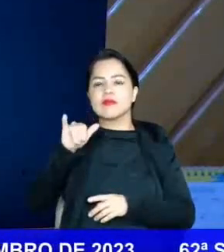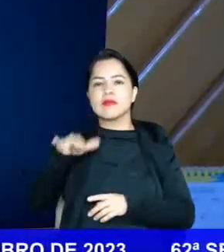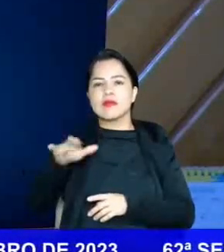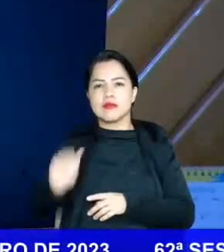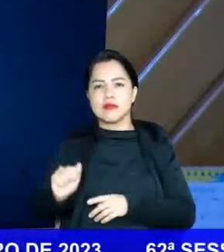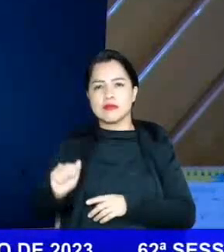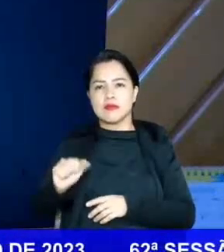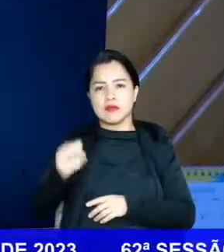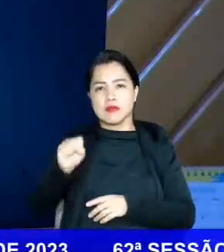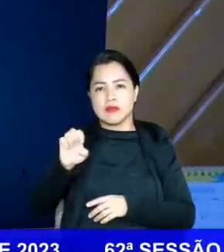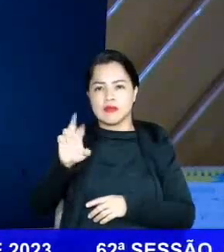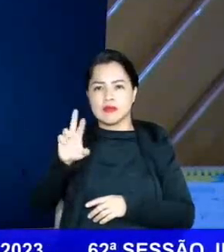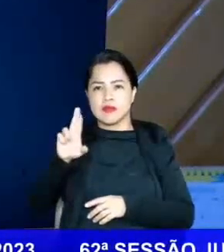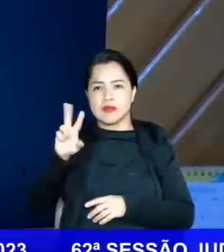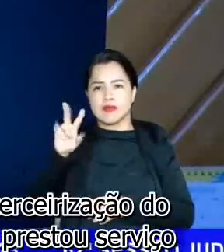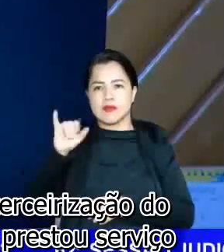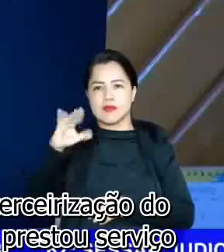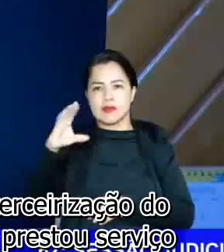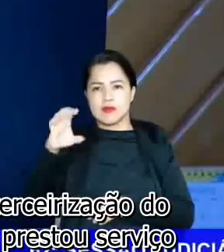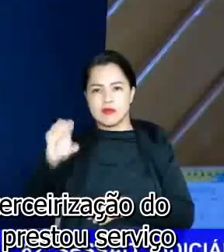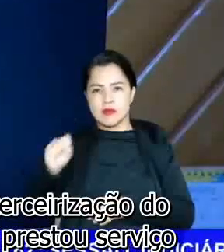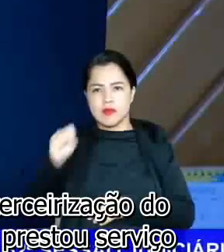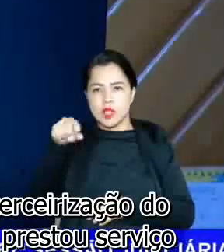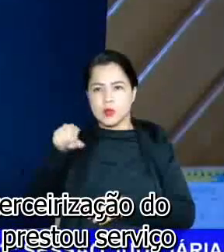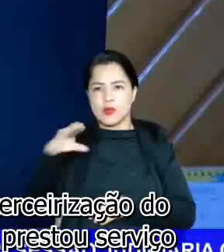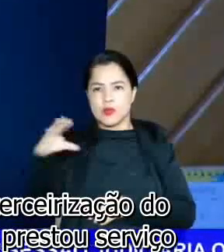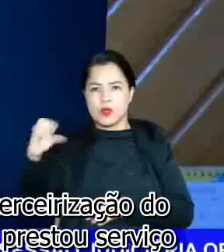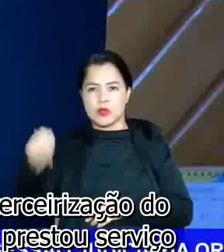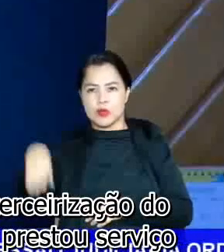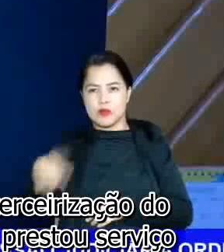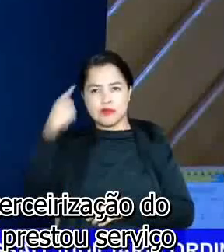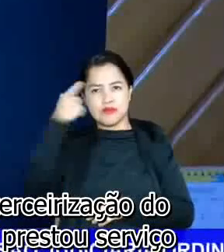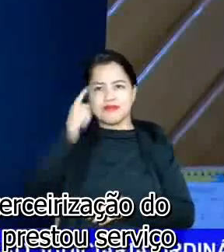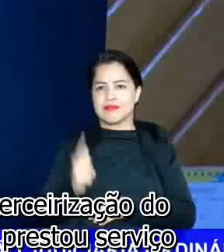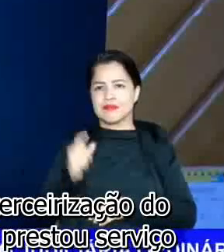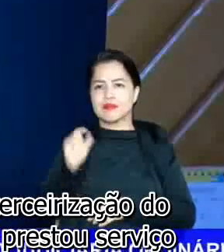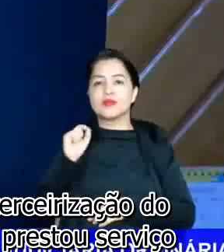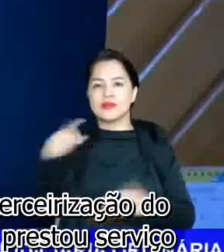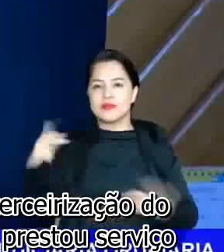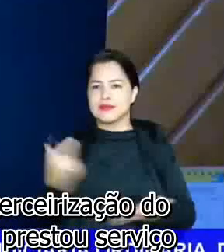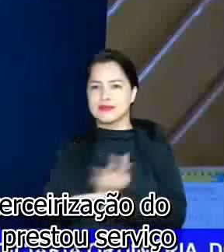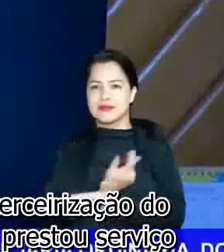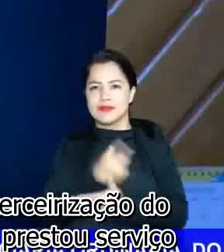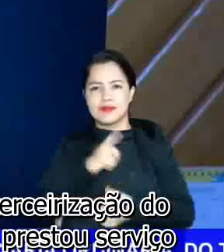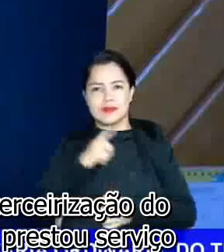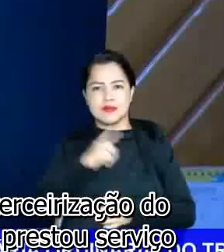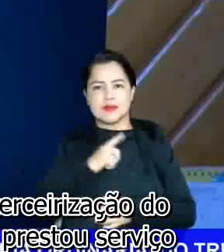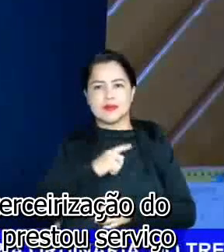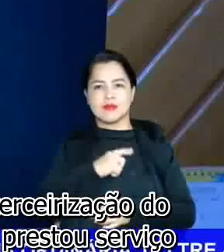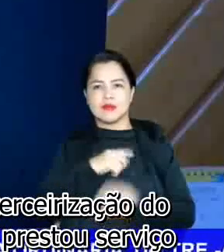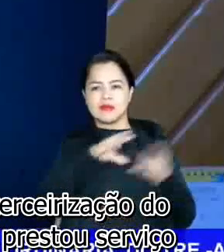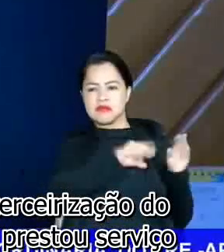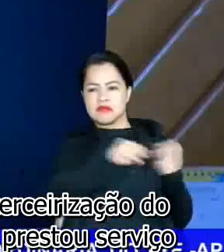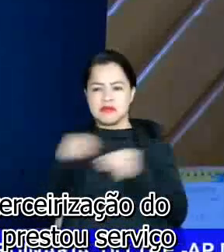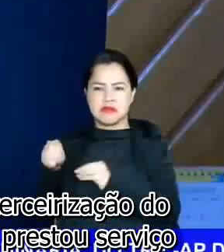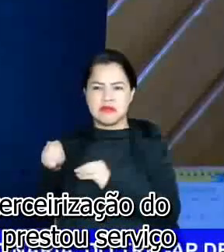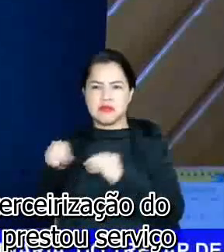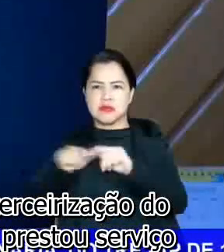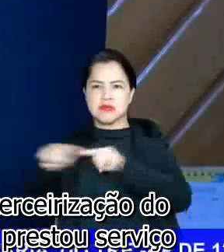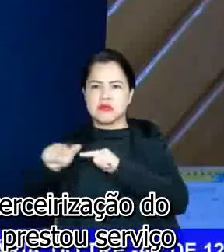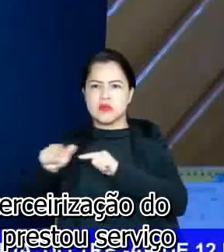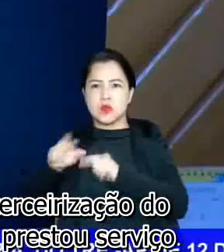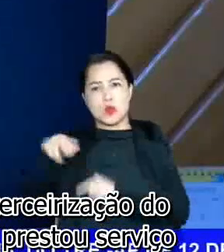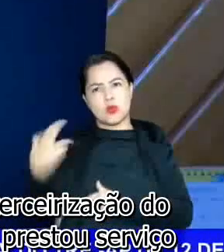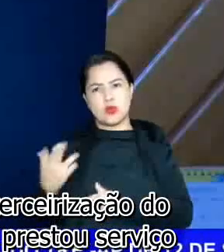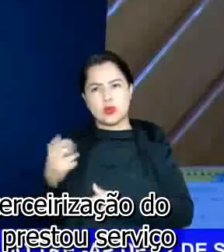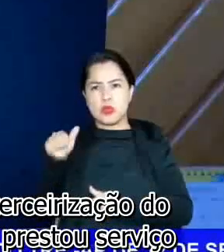guinaservice.com. Assim. Então, não se sabe o que exatamente aconteceu, se houve a terceirização do serviço ou se foi essa